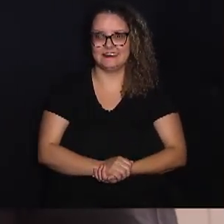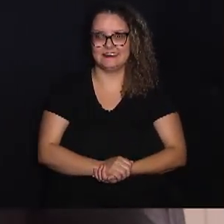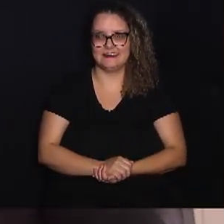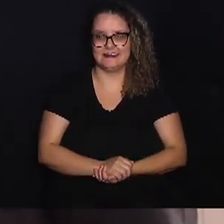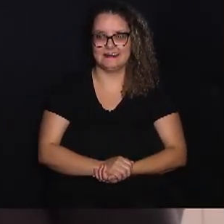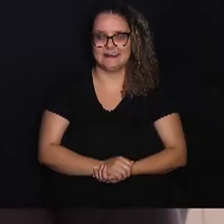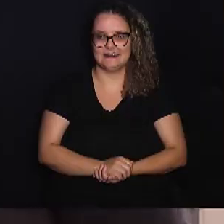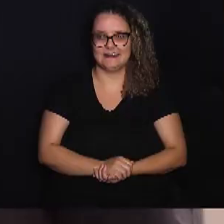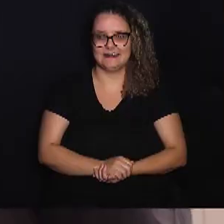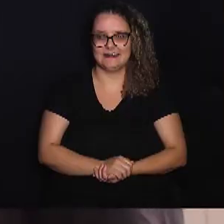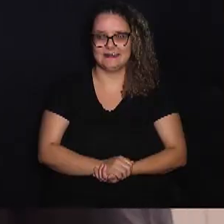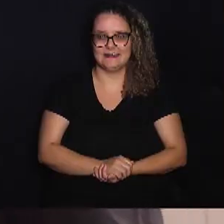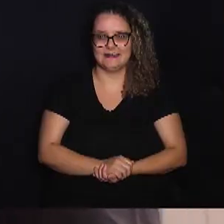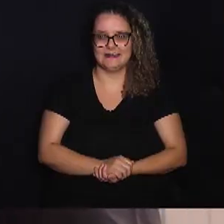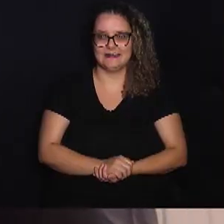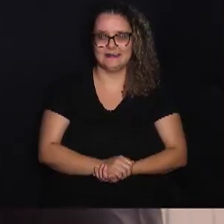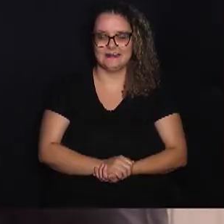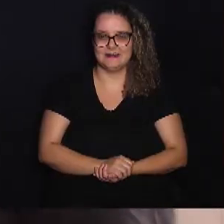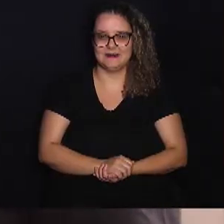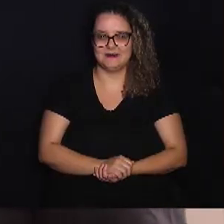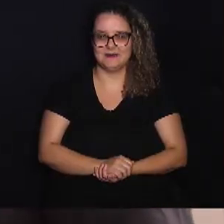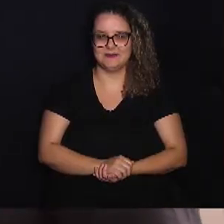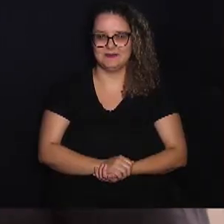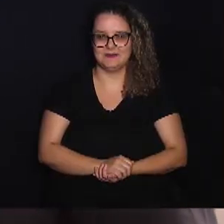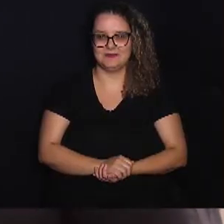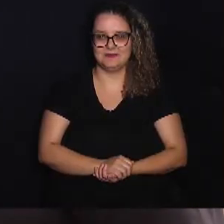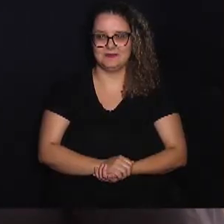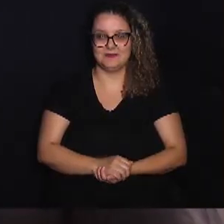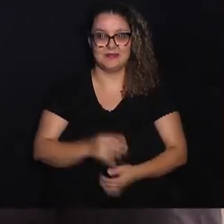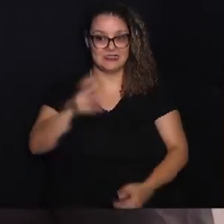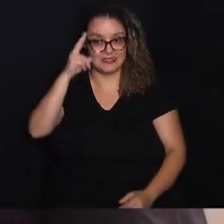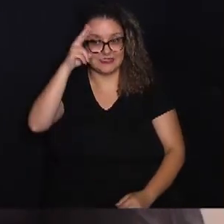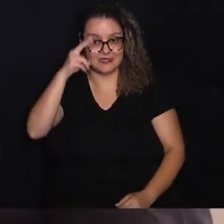Para abertura de algumas aulas. Vocês sabem de cabeça?